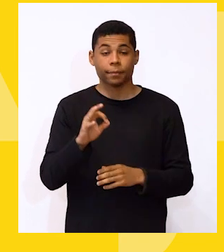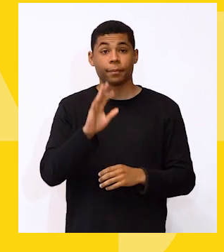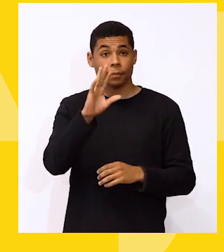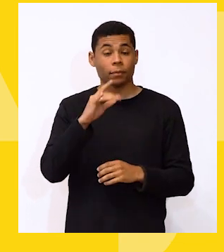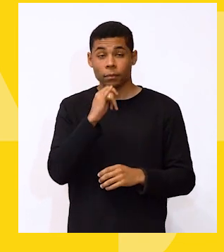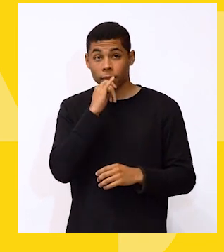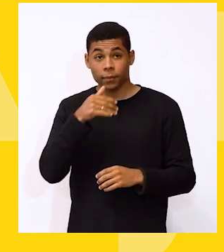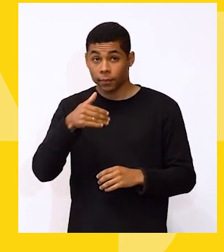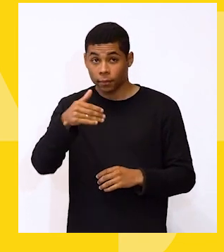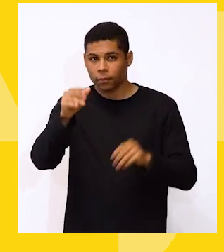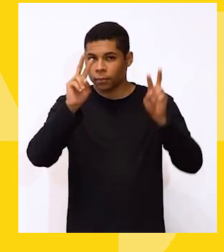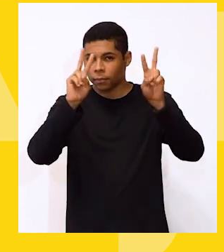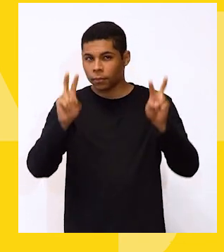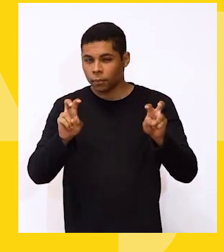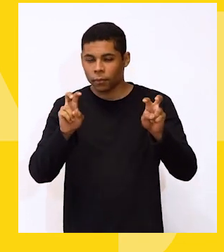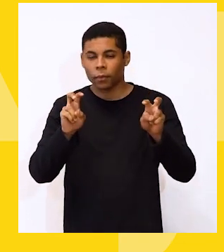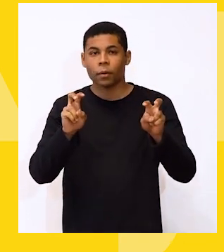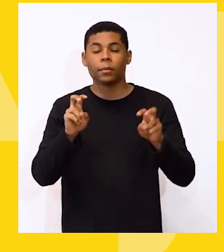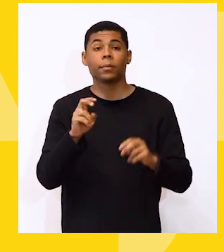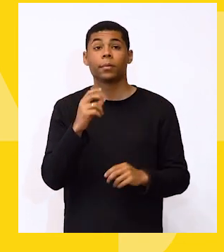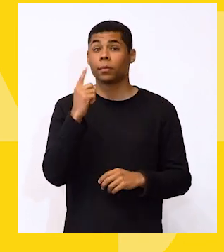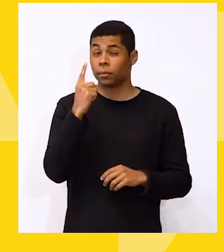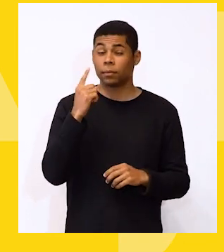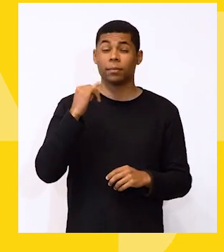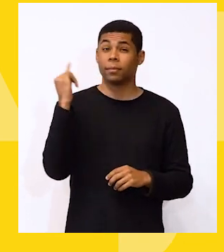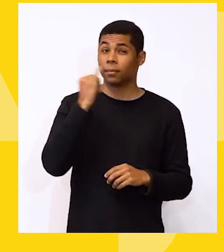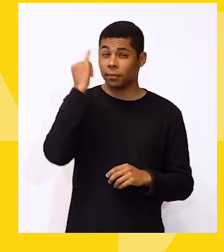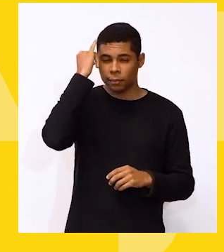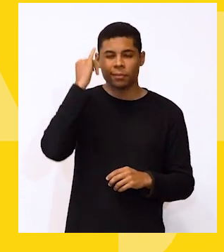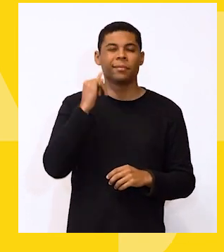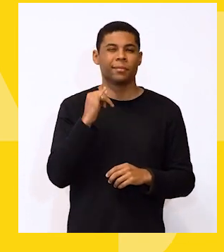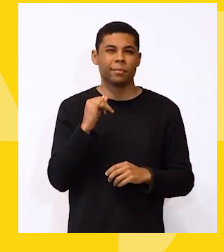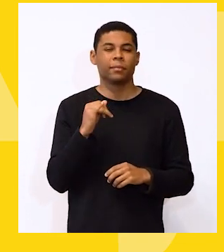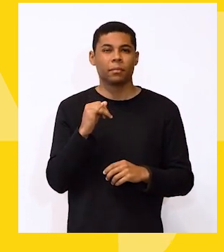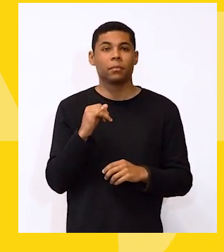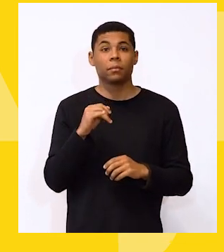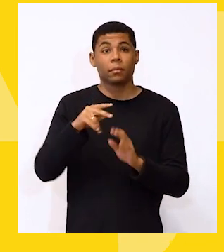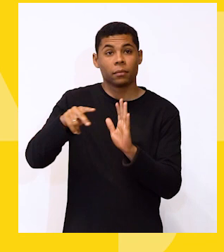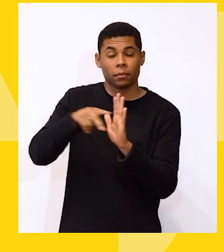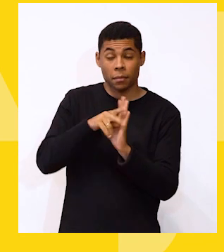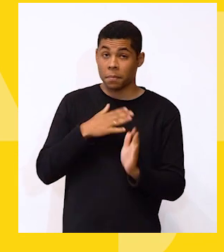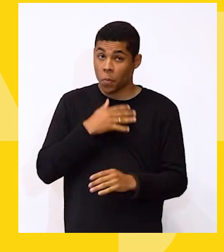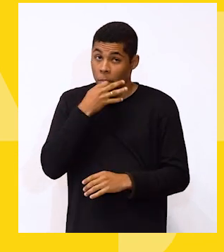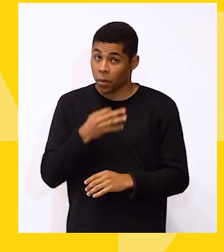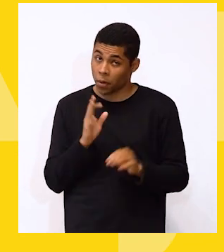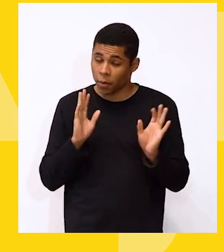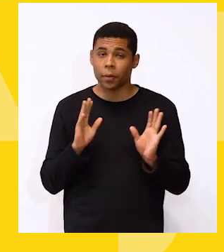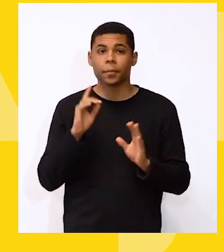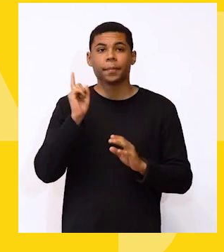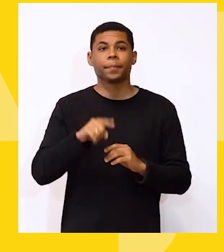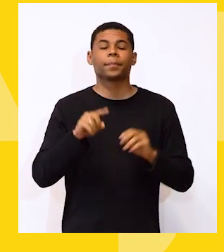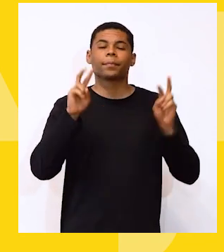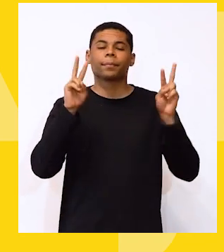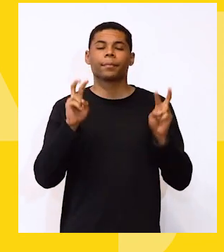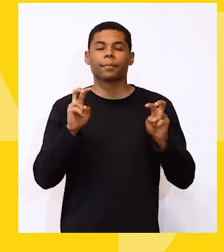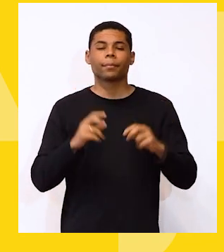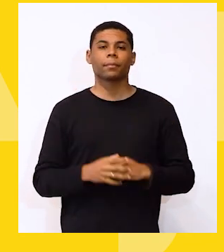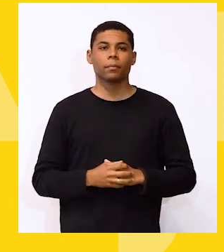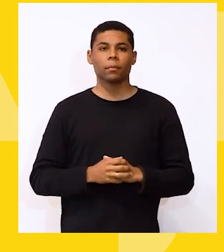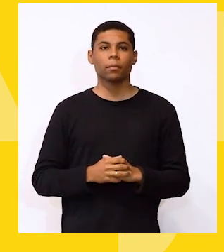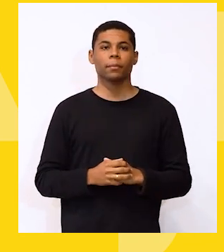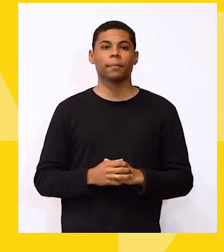dos eixos temáticos uma questão que já é um resultado na minha opinião é a grande